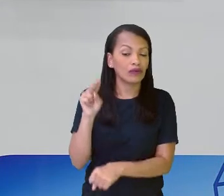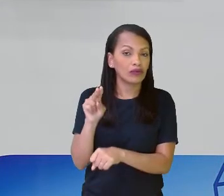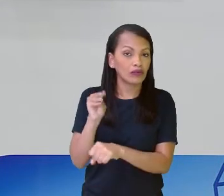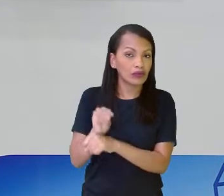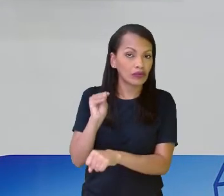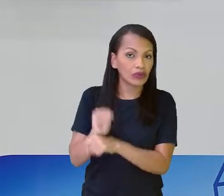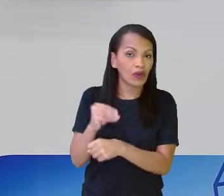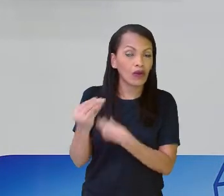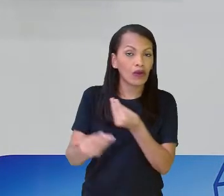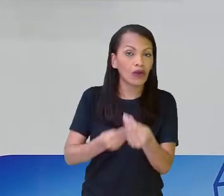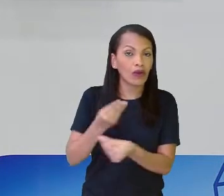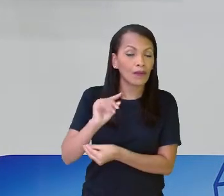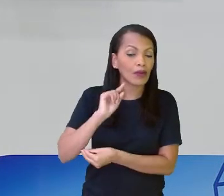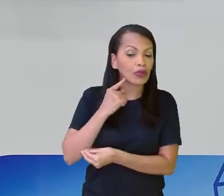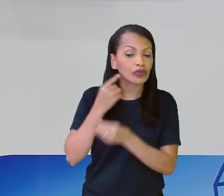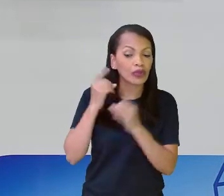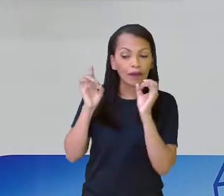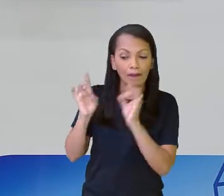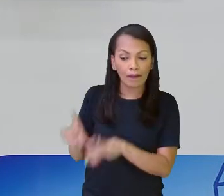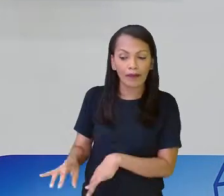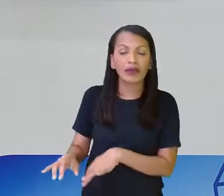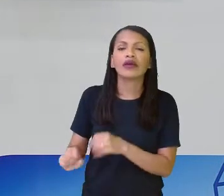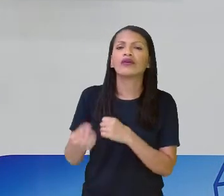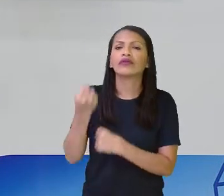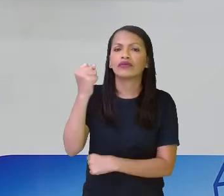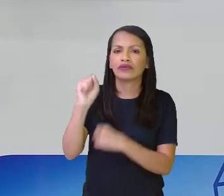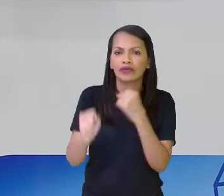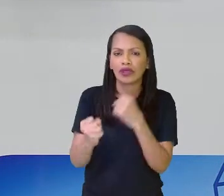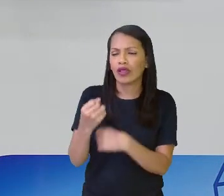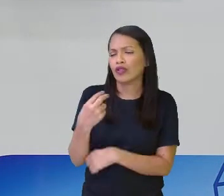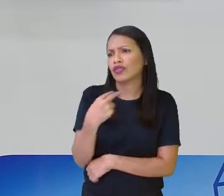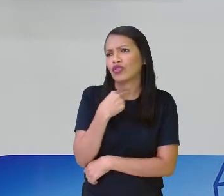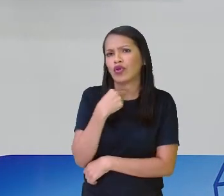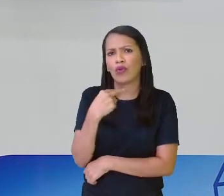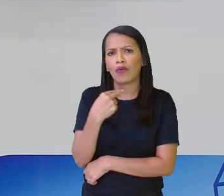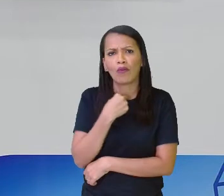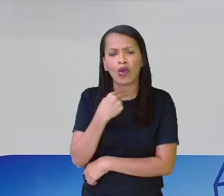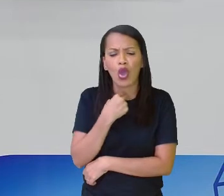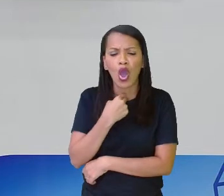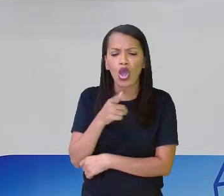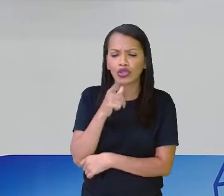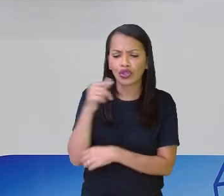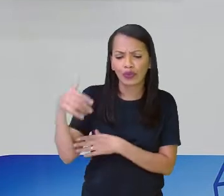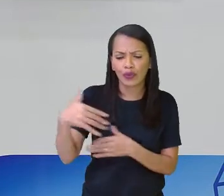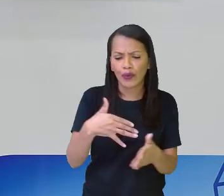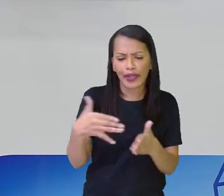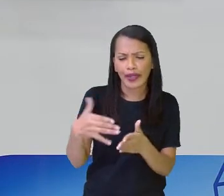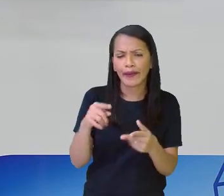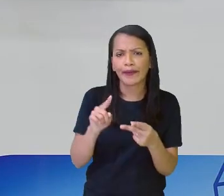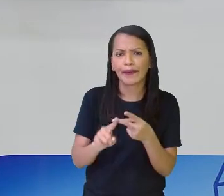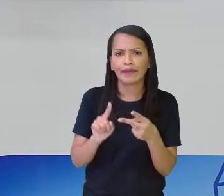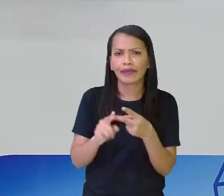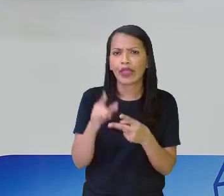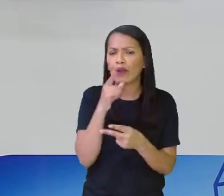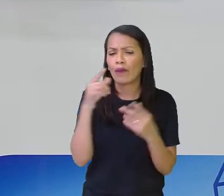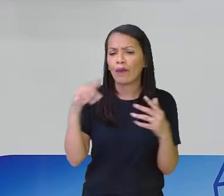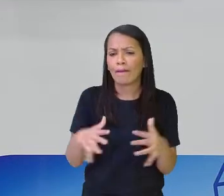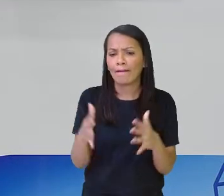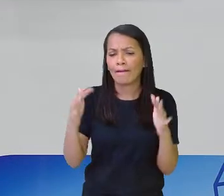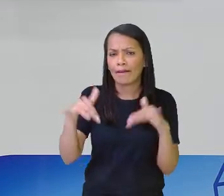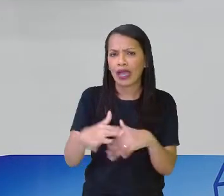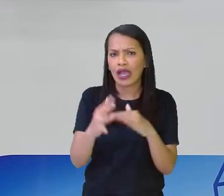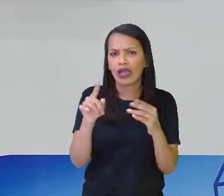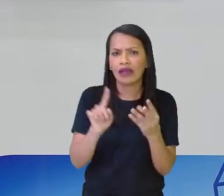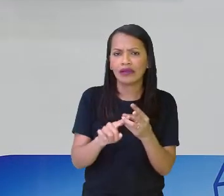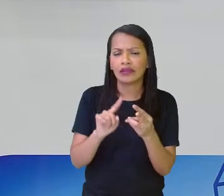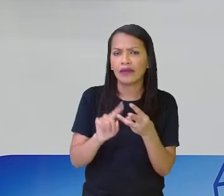com o descarte do lixo industrial. Não deve ser lançado, né, em rios, mares, ou até mesmo no solo, porque causa